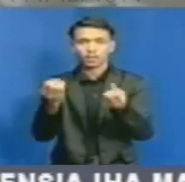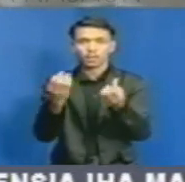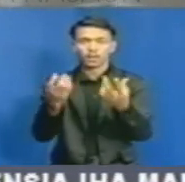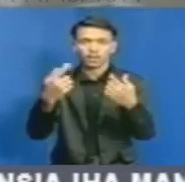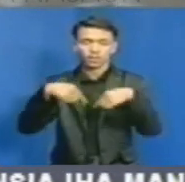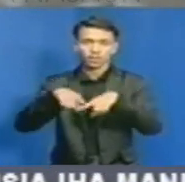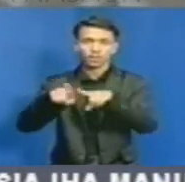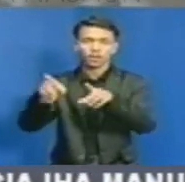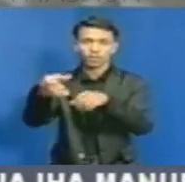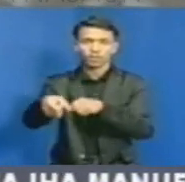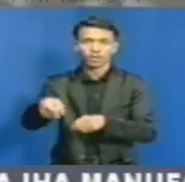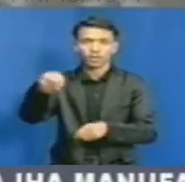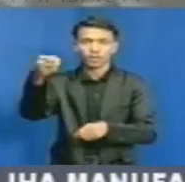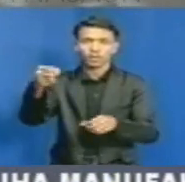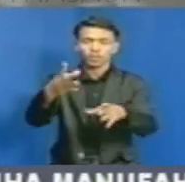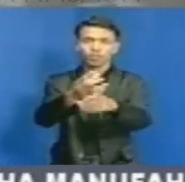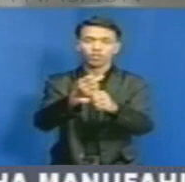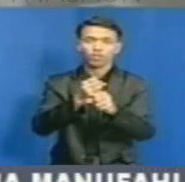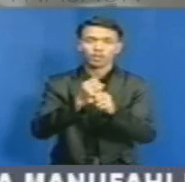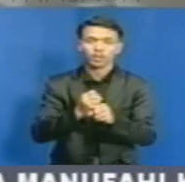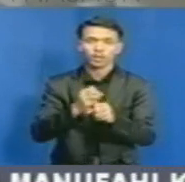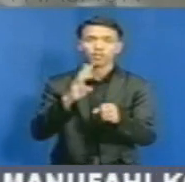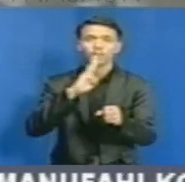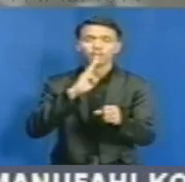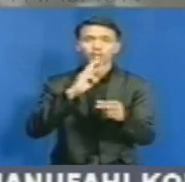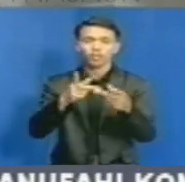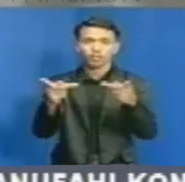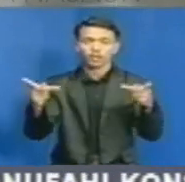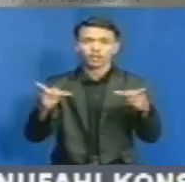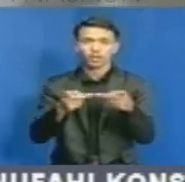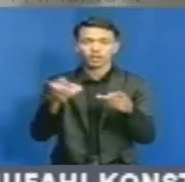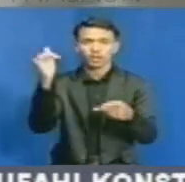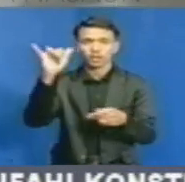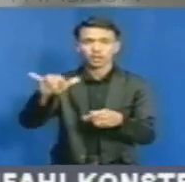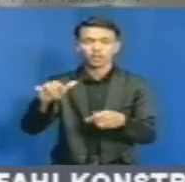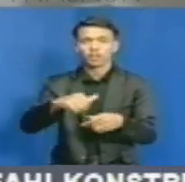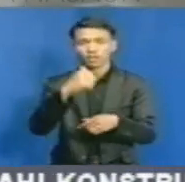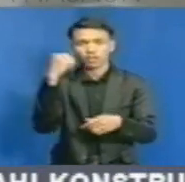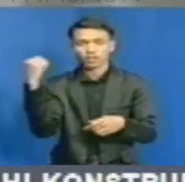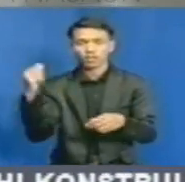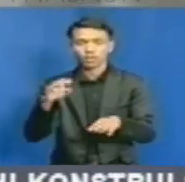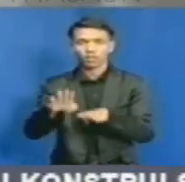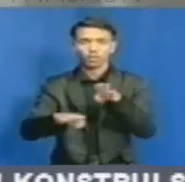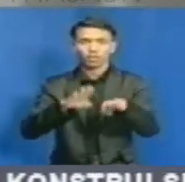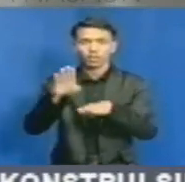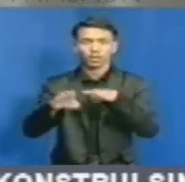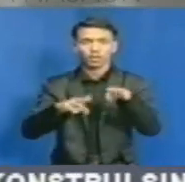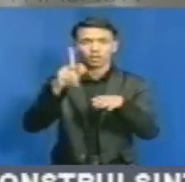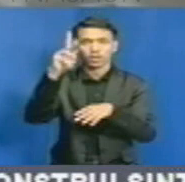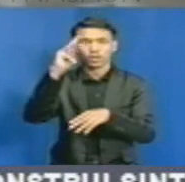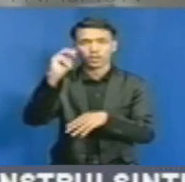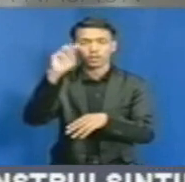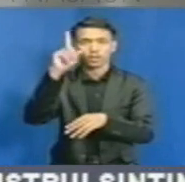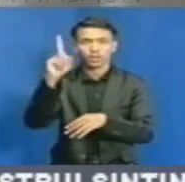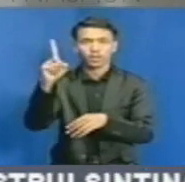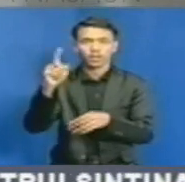curu lurimasa, o curu ia a bematan sira. Tamba balon laoho quilômetro ida, balon laoho quilômetro